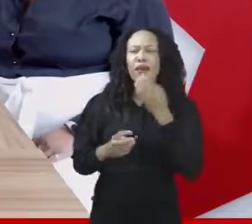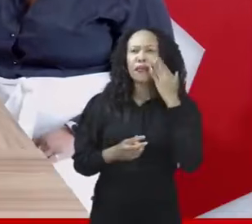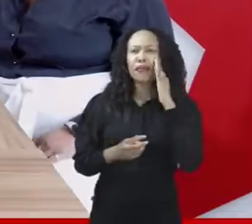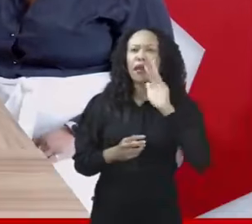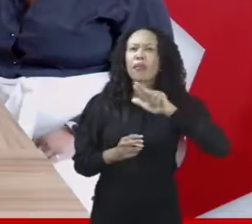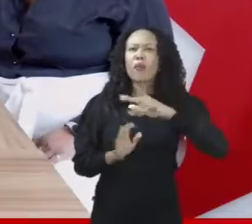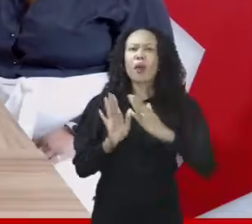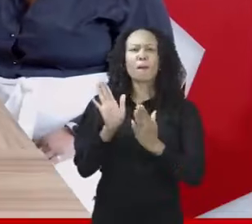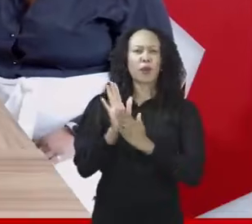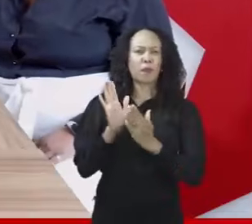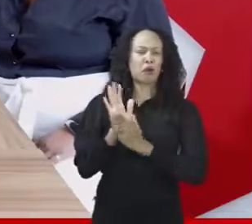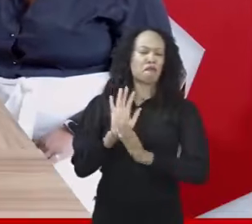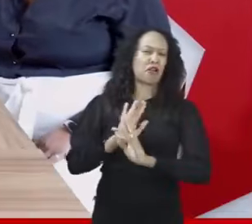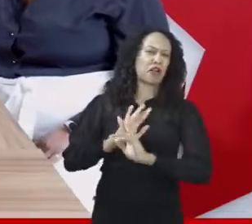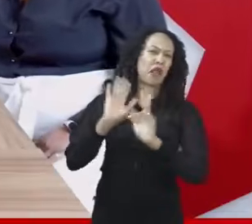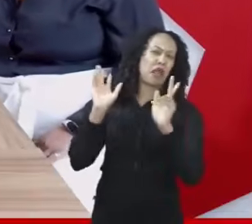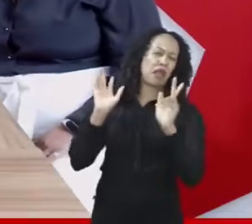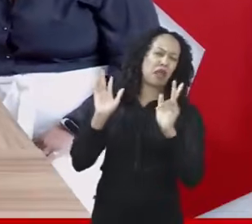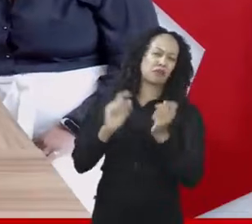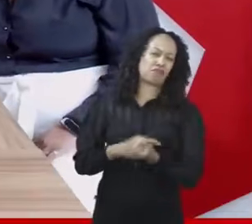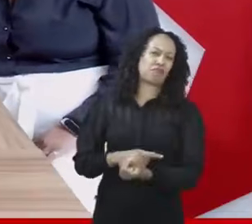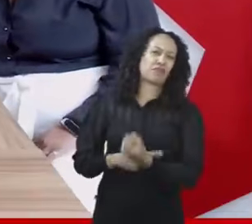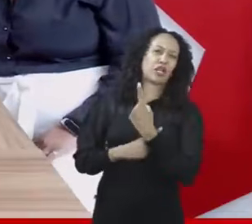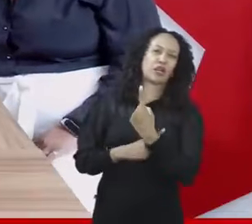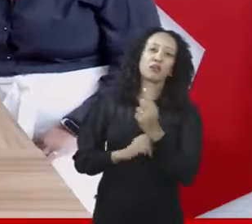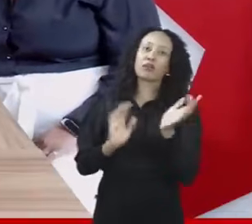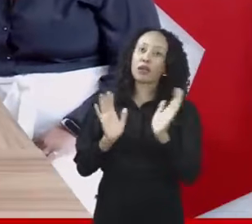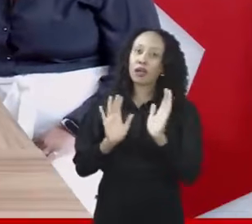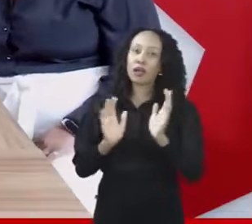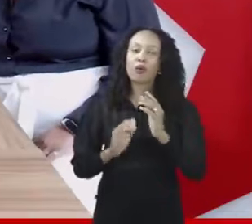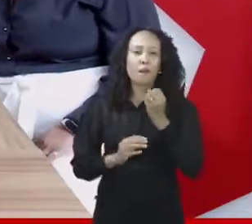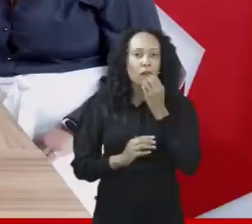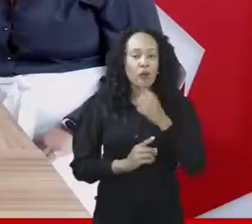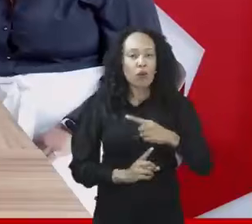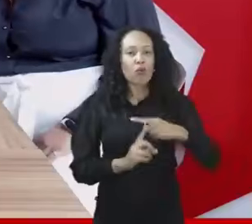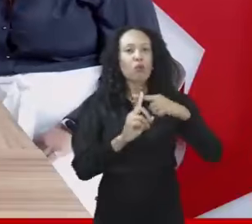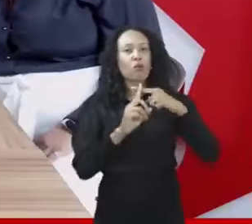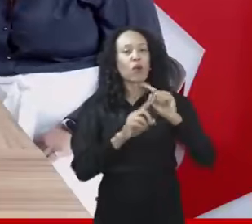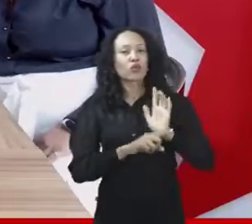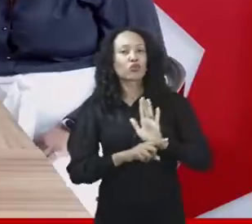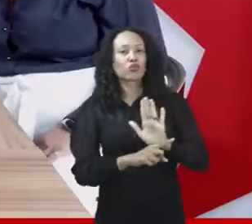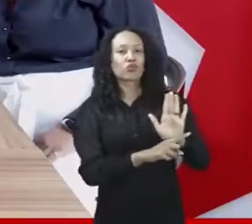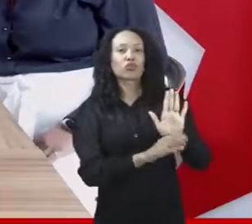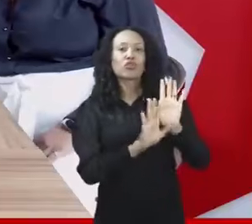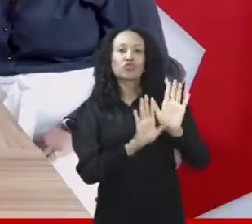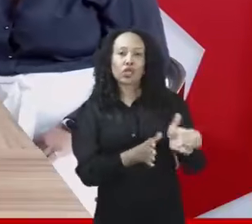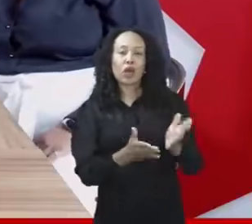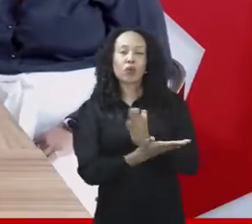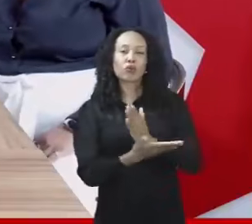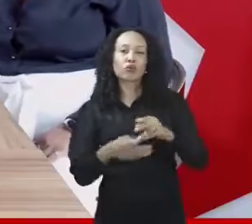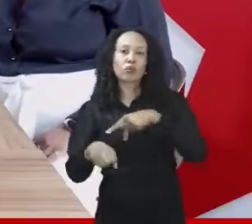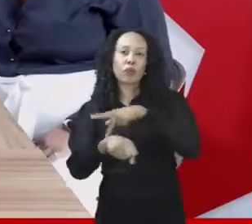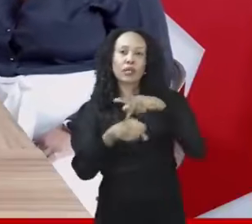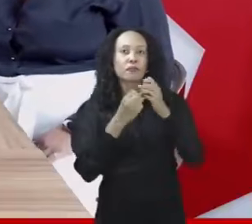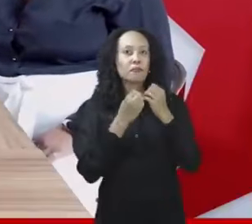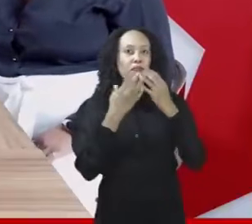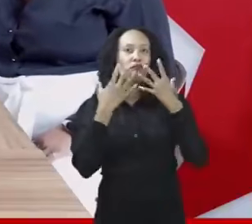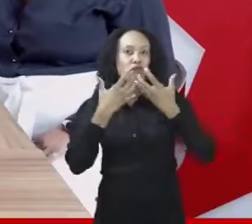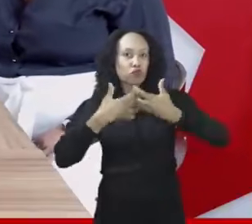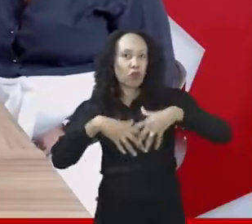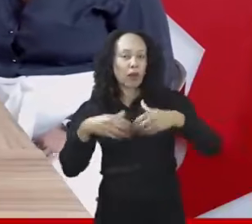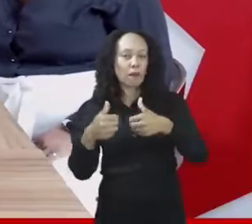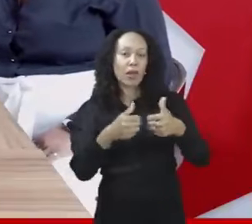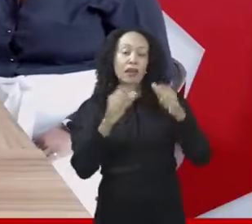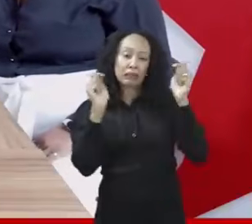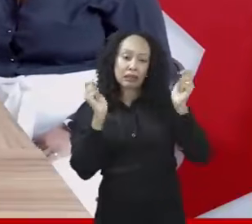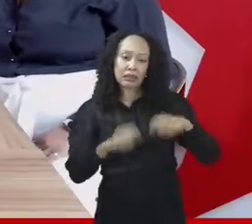proposta mirabolante, né? É uma proposta que tem efeito, que tem funcionalidade, que já funciona em muitos países e que pode, sim, funcionar